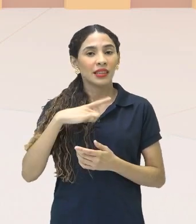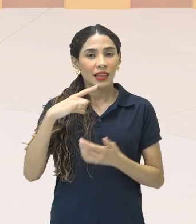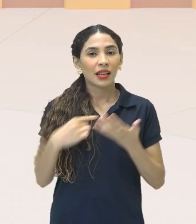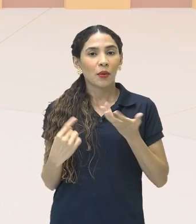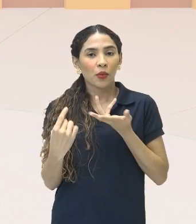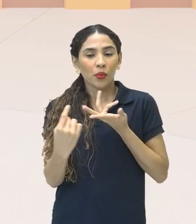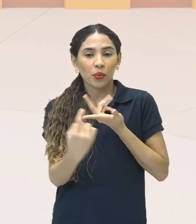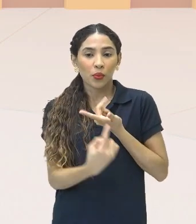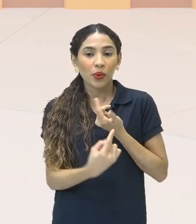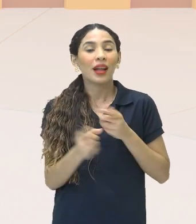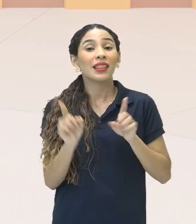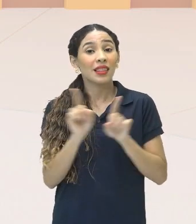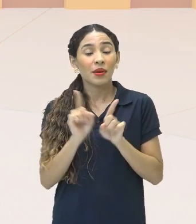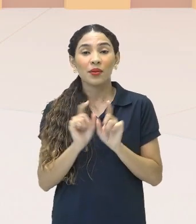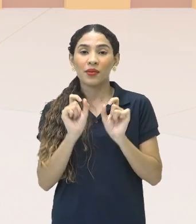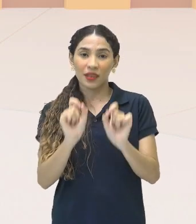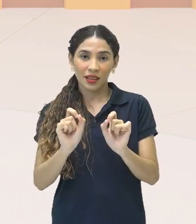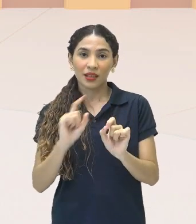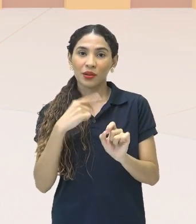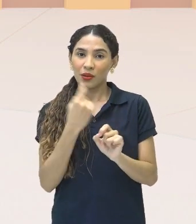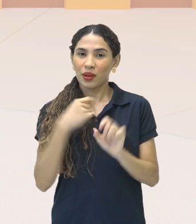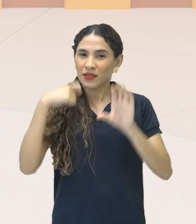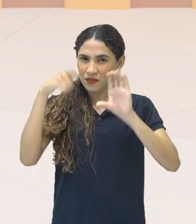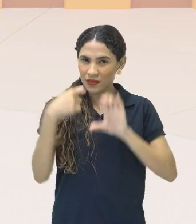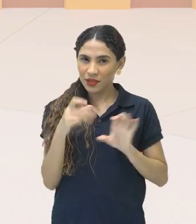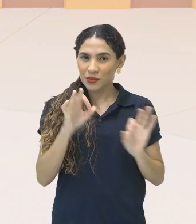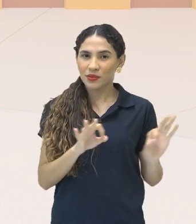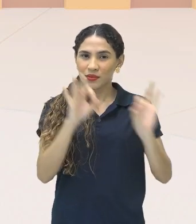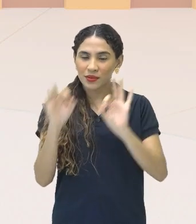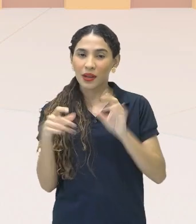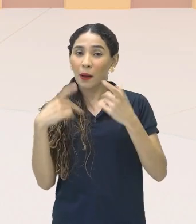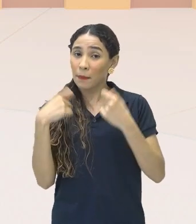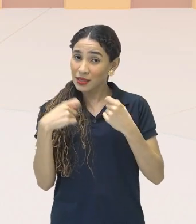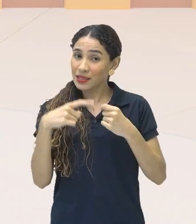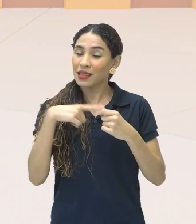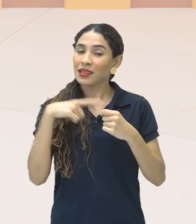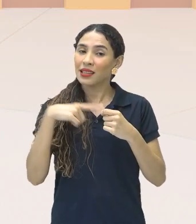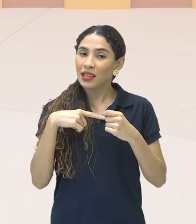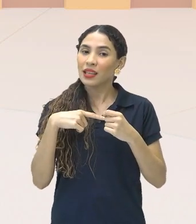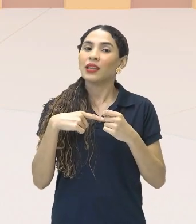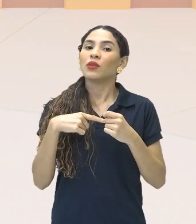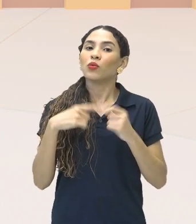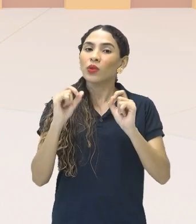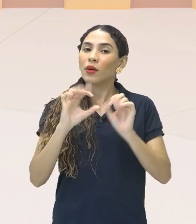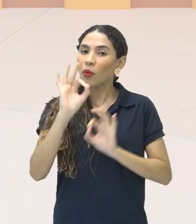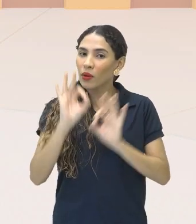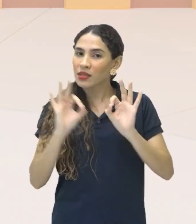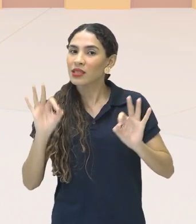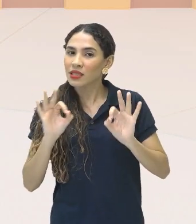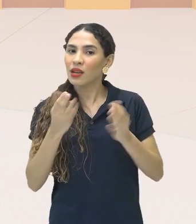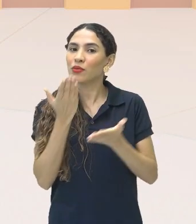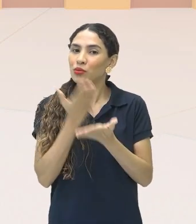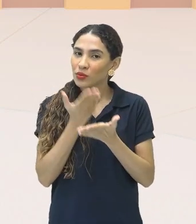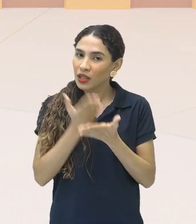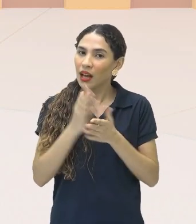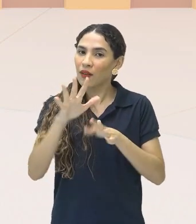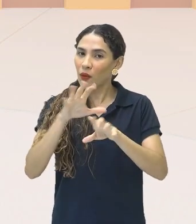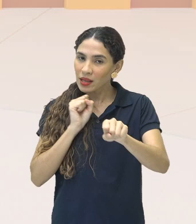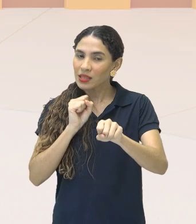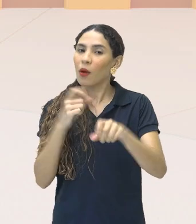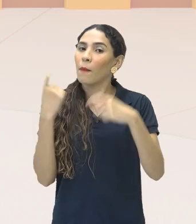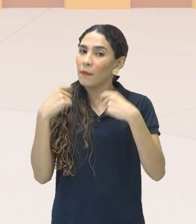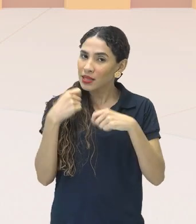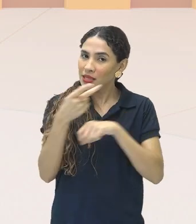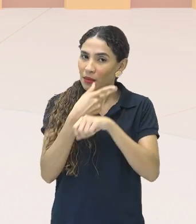opções. E é claro, como nós vimos no vídeo, né? Tem que ter uma formação, tem que ter preparação, tem que estudar também, tem que